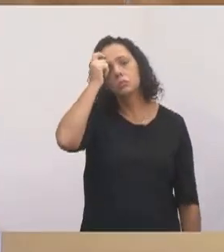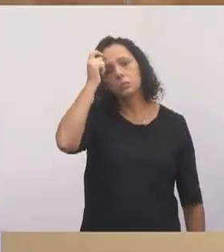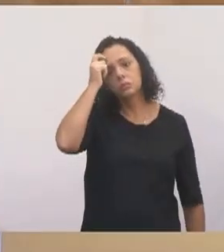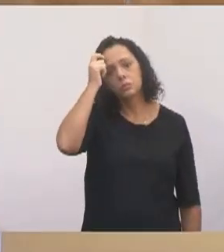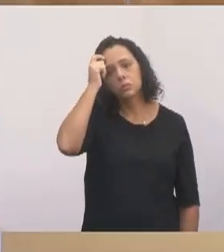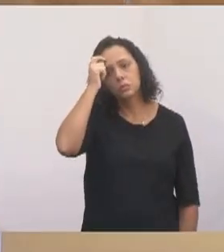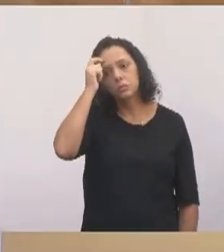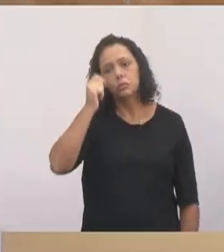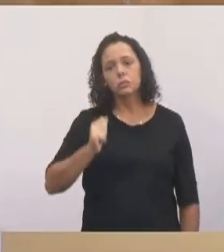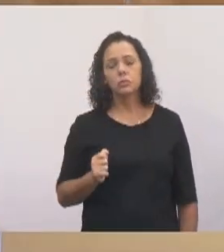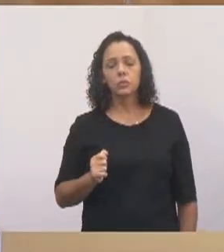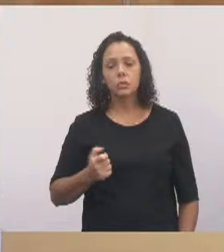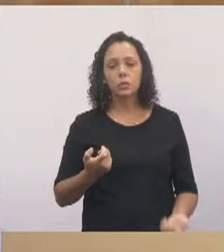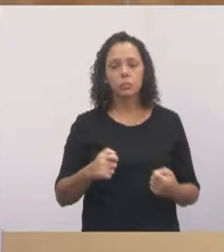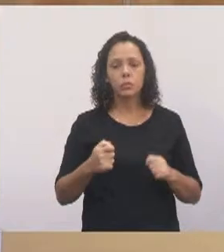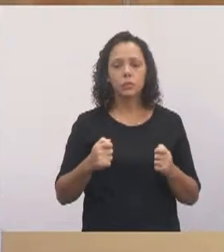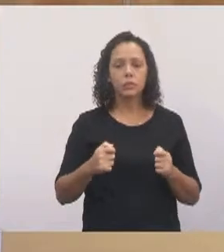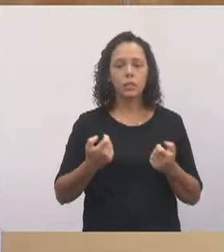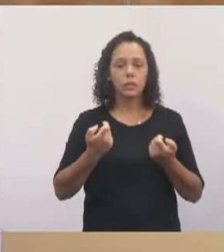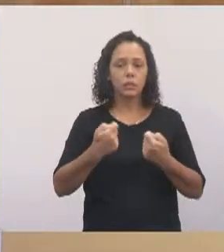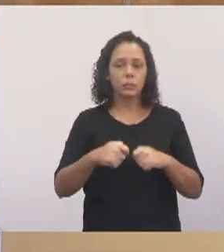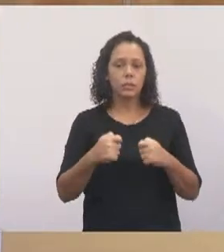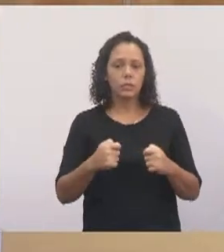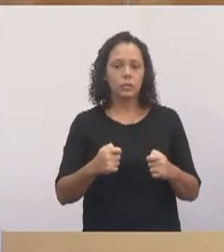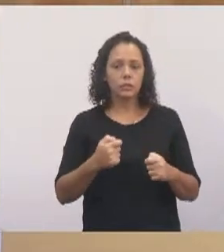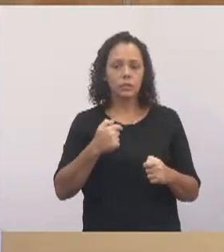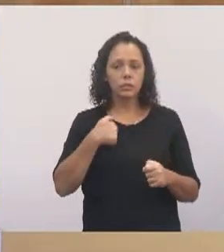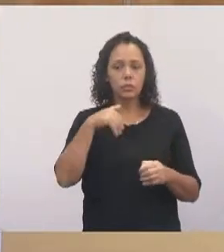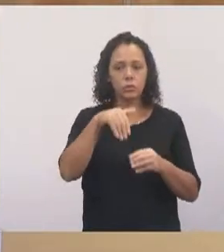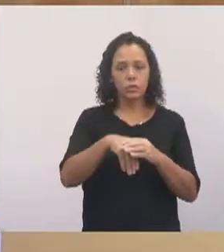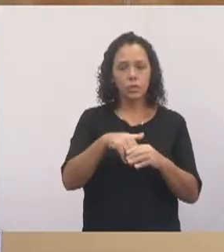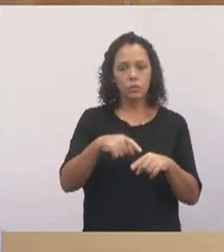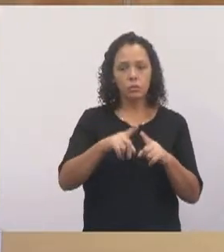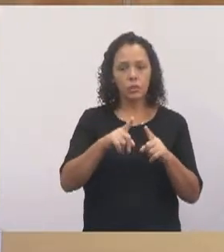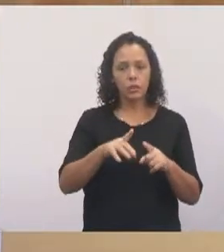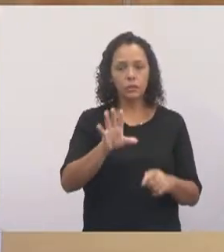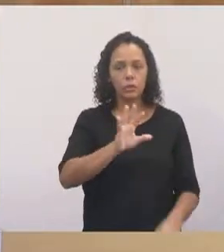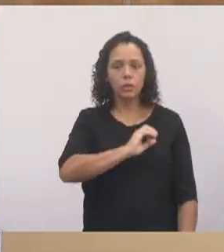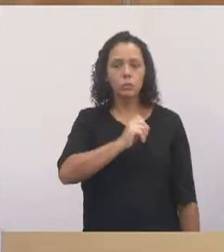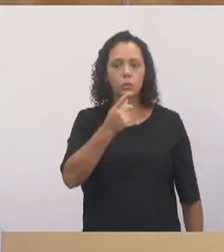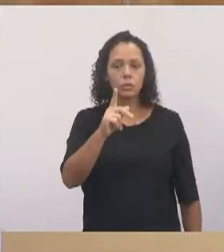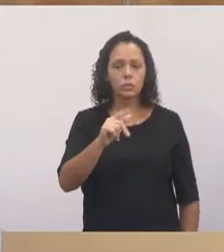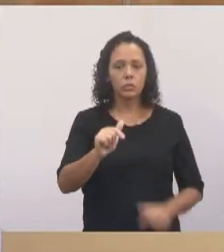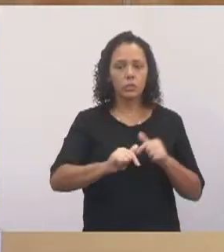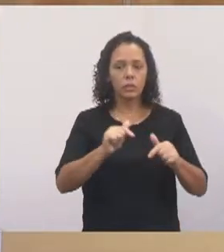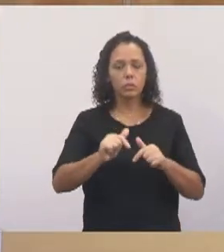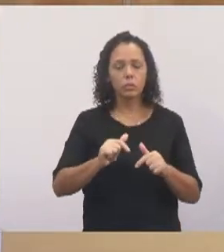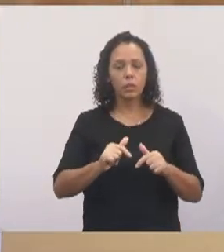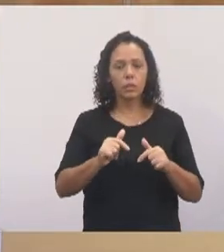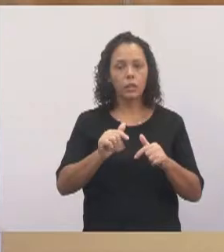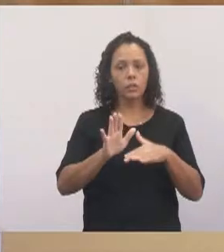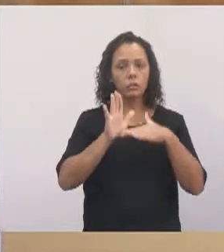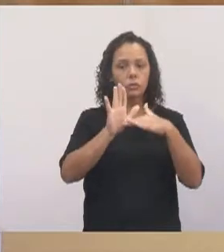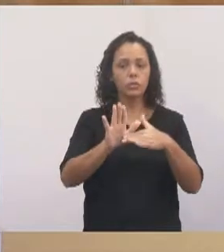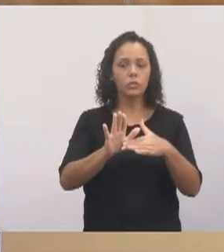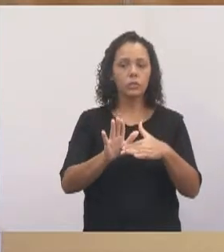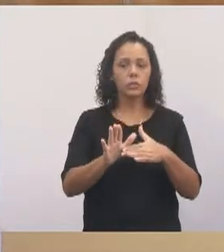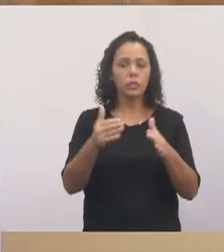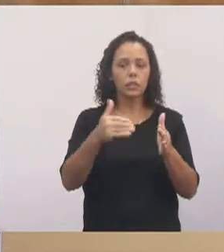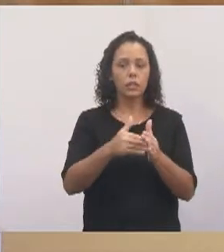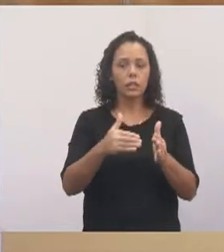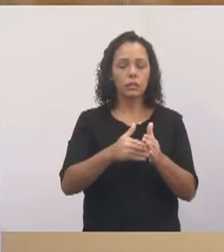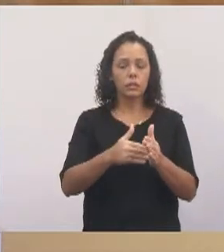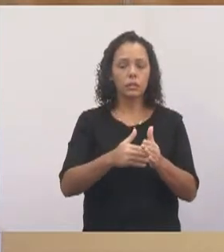e o que eu achar necessário ali, a hora que eu chegar ali, eu vou votar. Então, mas eu gosto muito do seu trabalho, sou seu fã, te ajudo até onde eu posso, tá